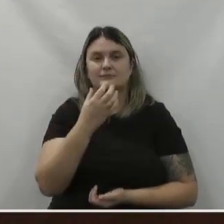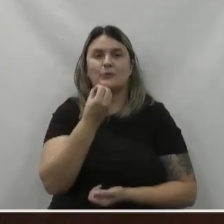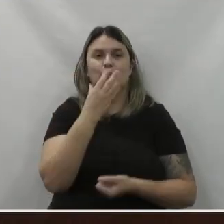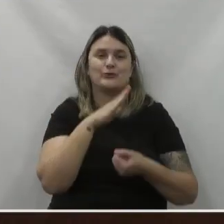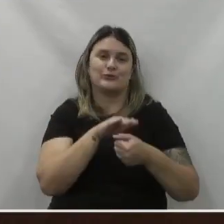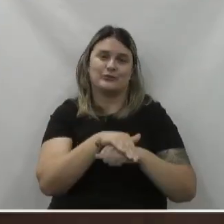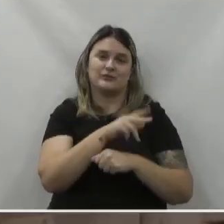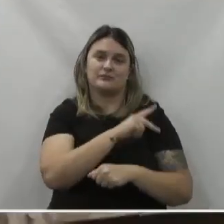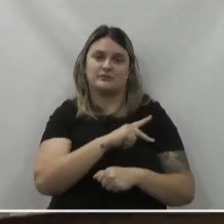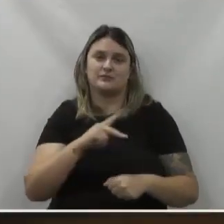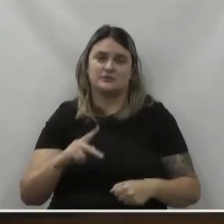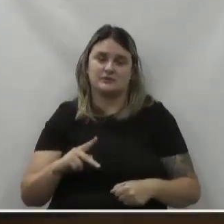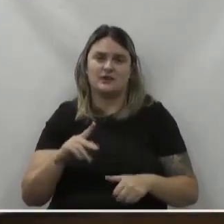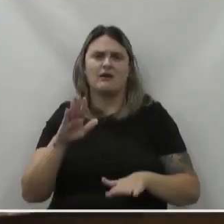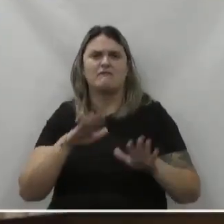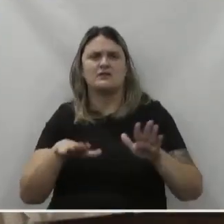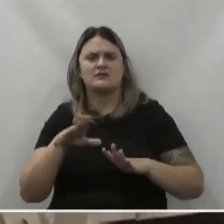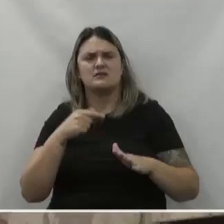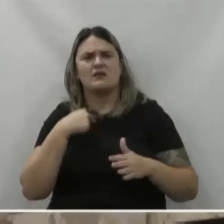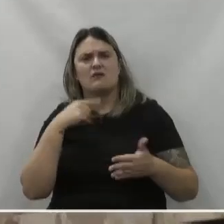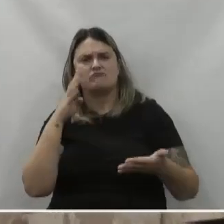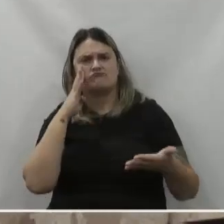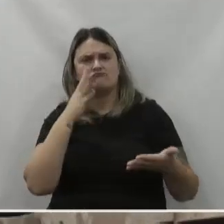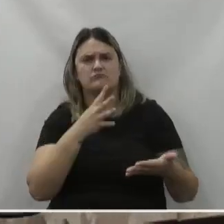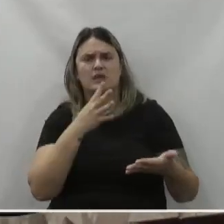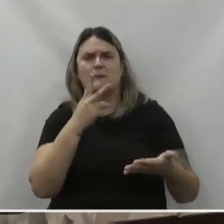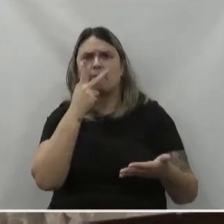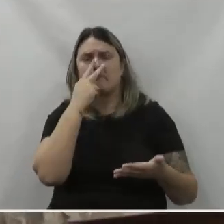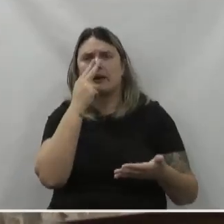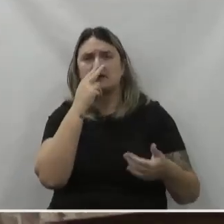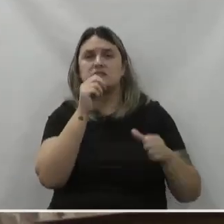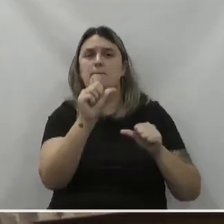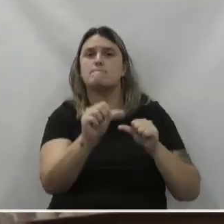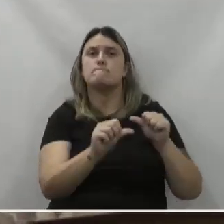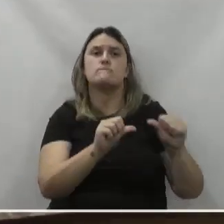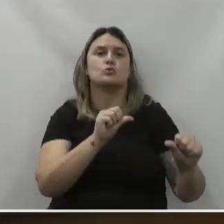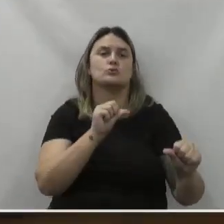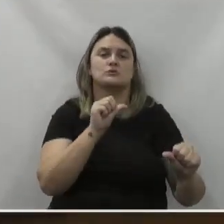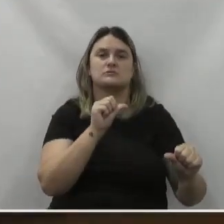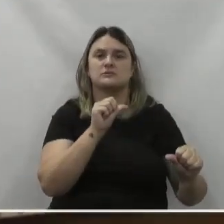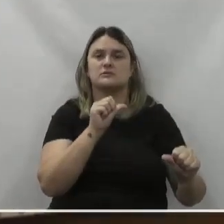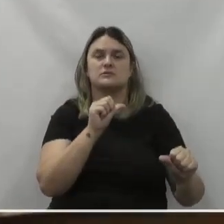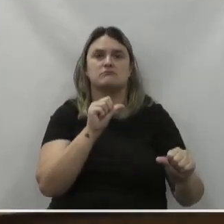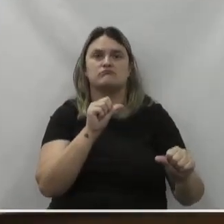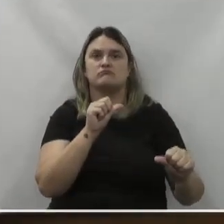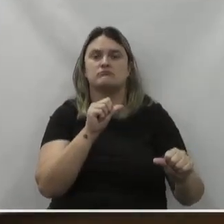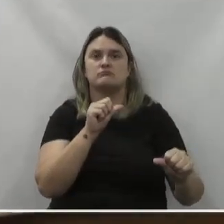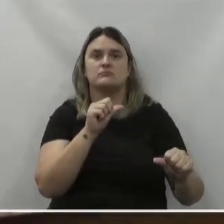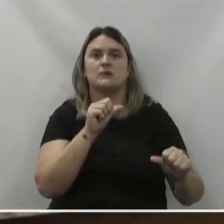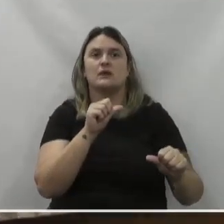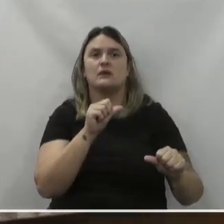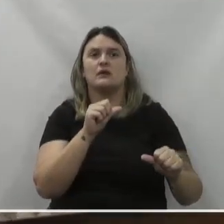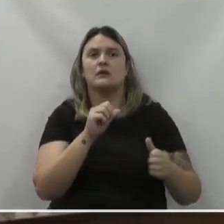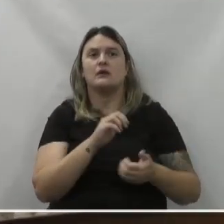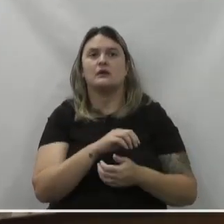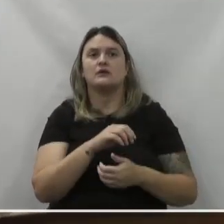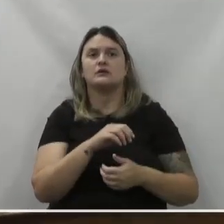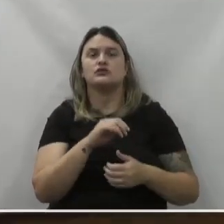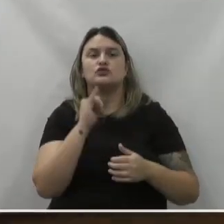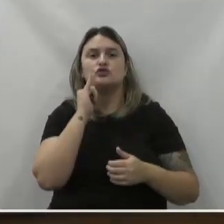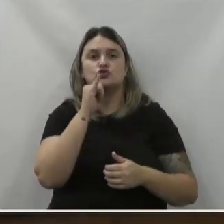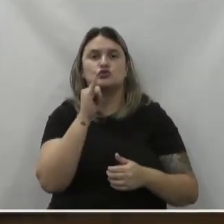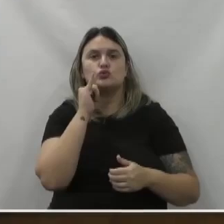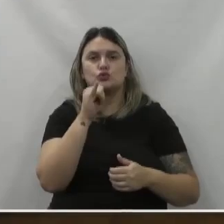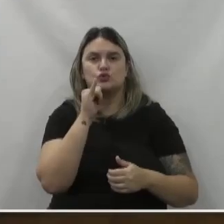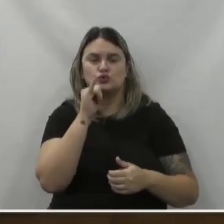noite, senhor presidente. Às vezes o que me chama a atenção é mudanças bruscas, mas muito bruscas nos discursos,